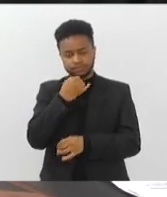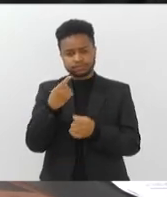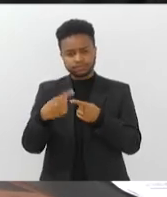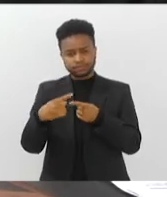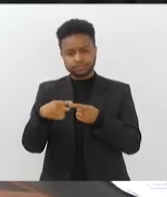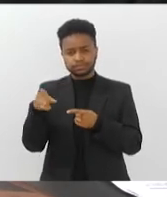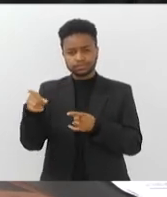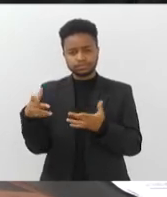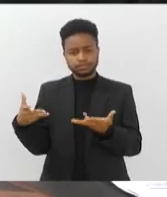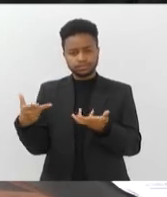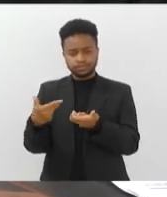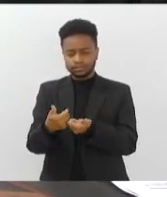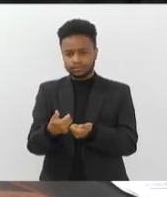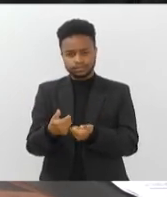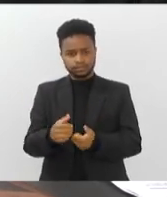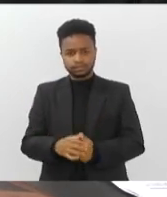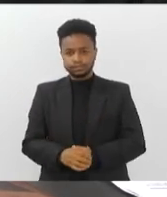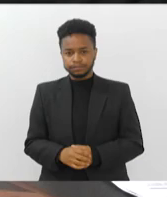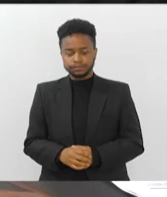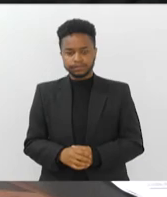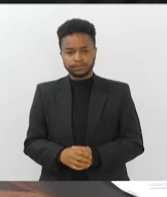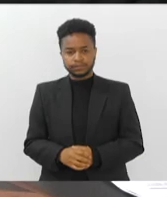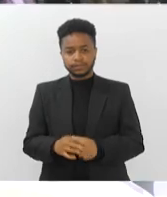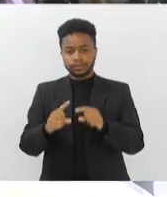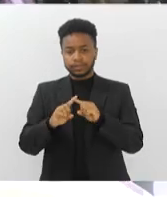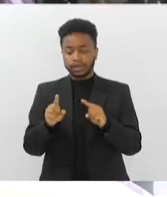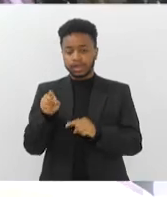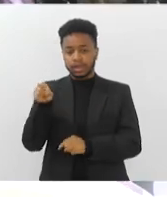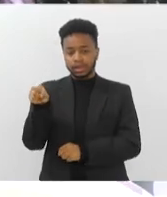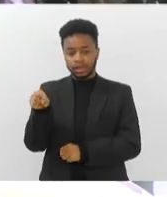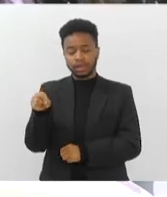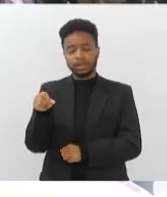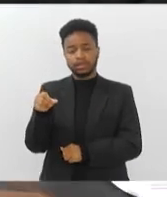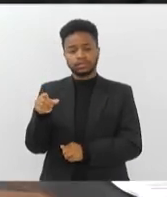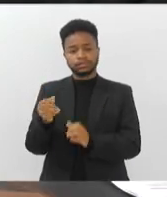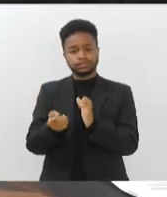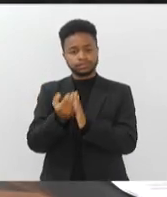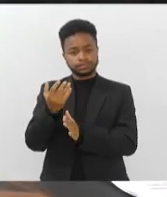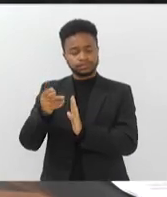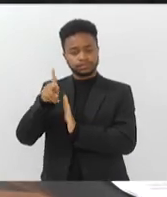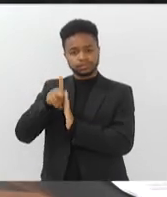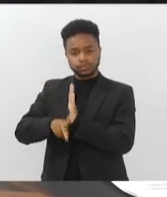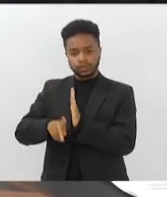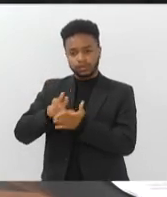pessoa maravilhosa. E ele, nesses projetos de